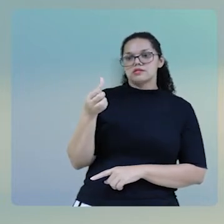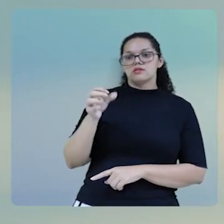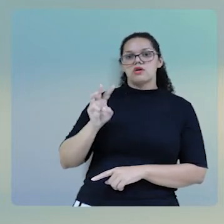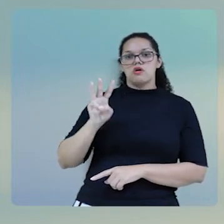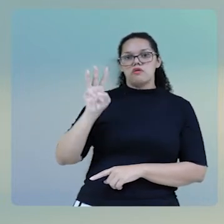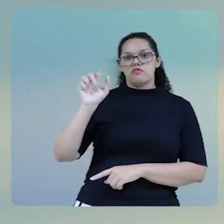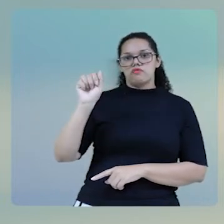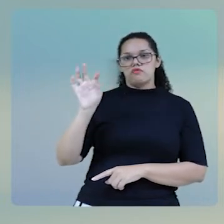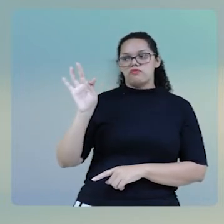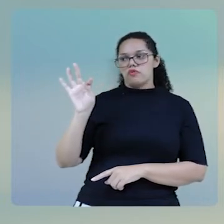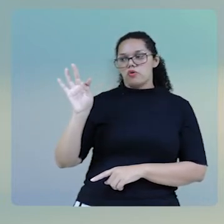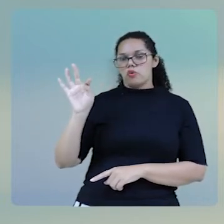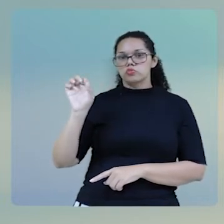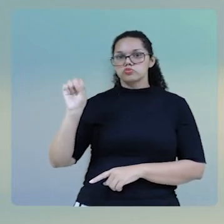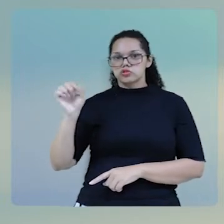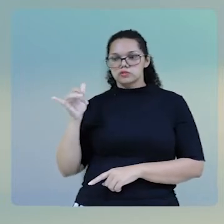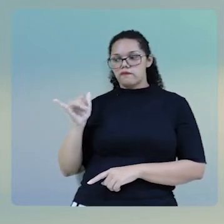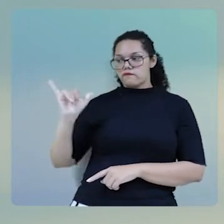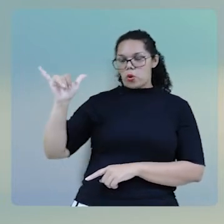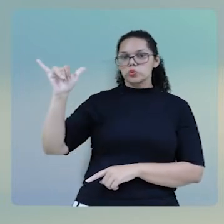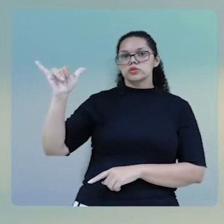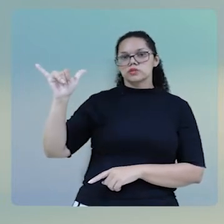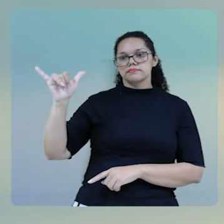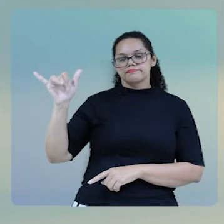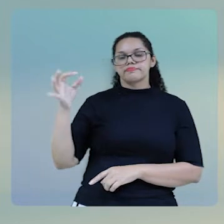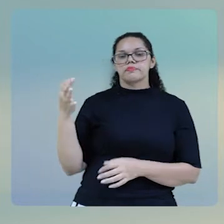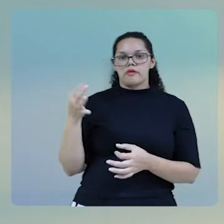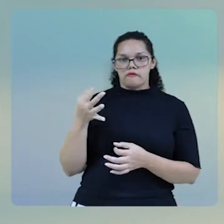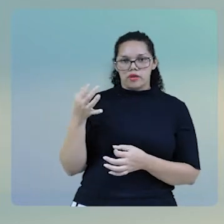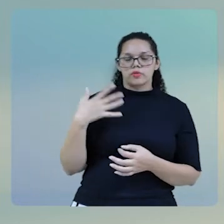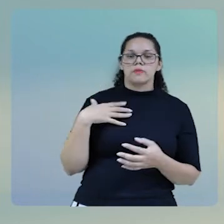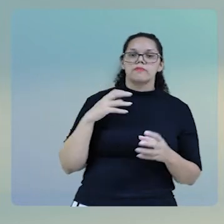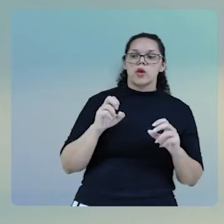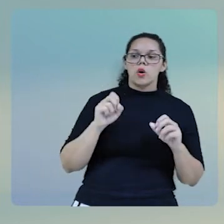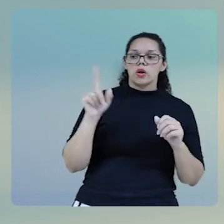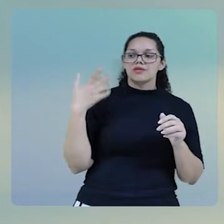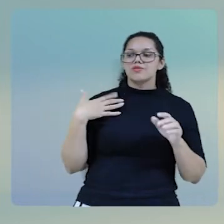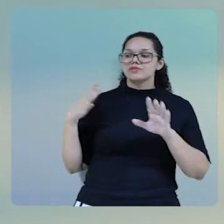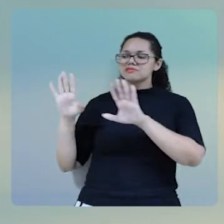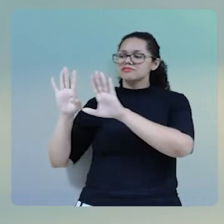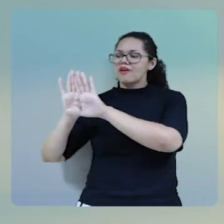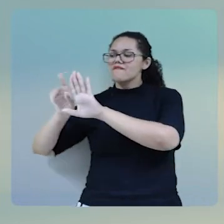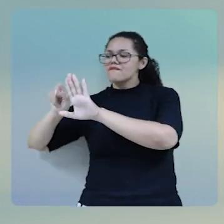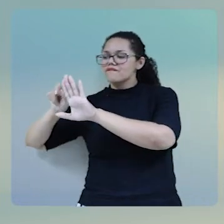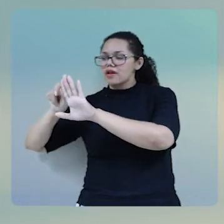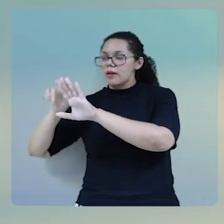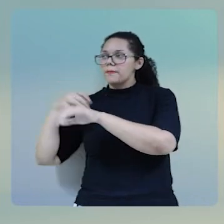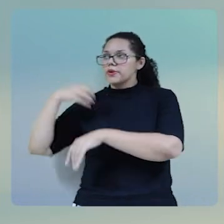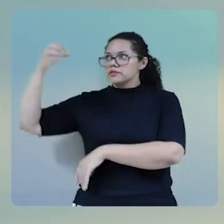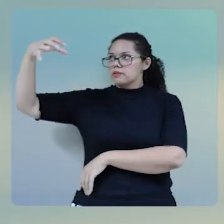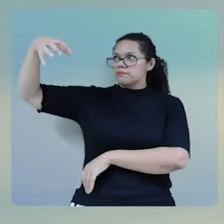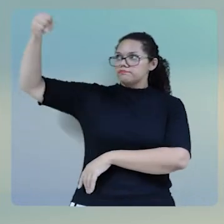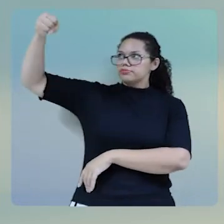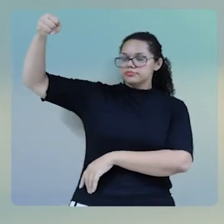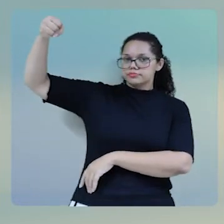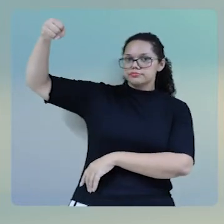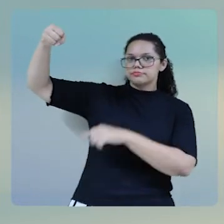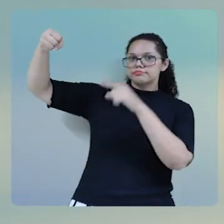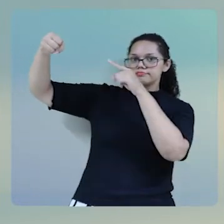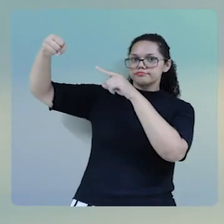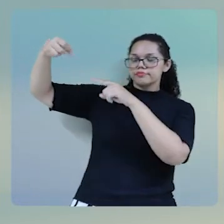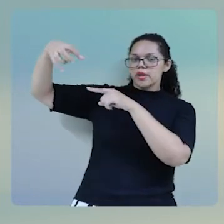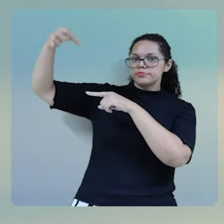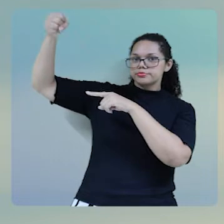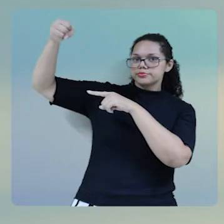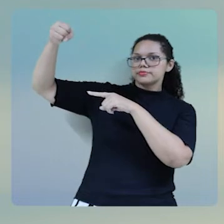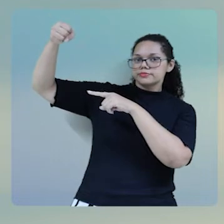Perfeito. Olha que interessante. Quando eu fechar uma lâmpada, eu vou ter uma tensão